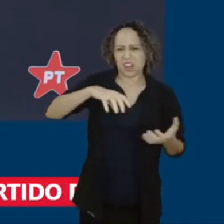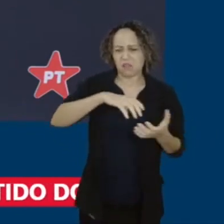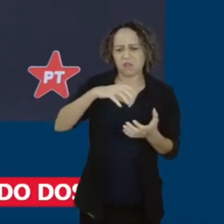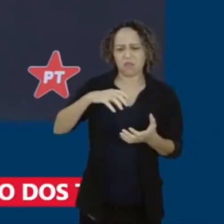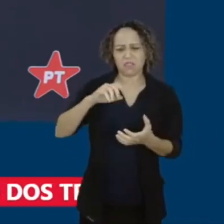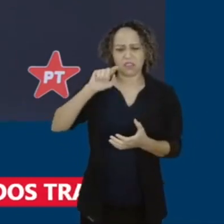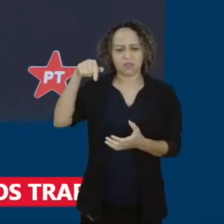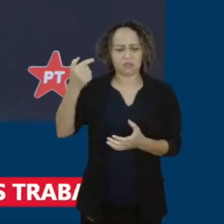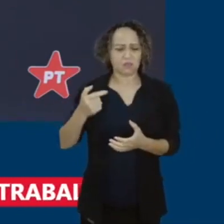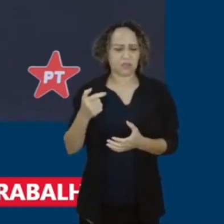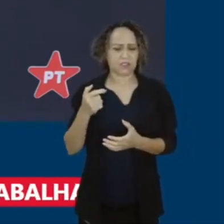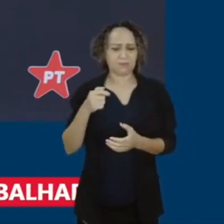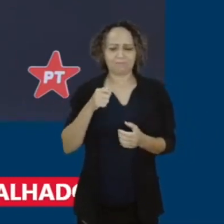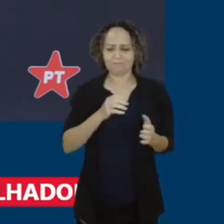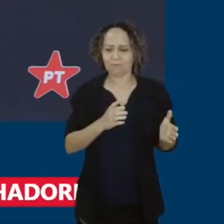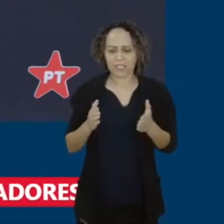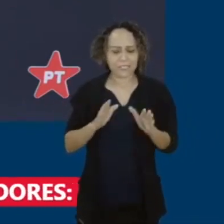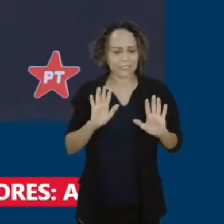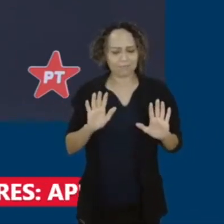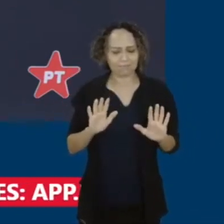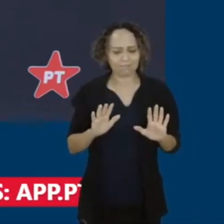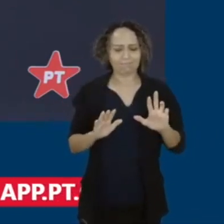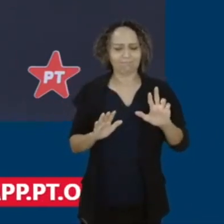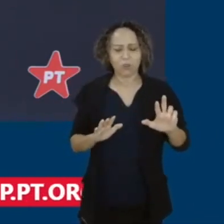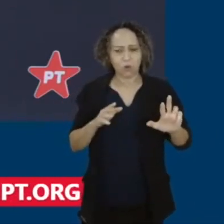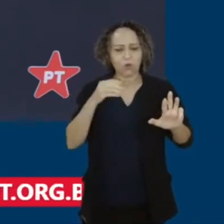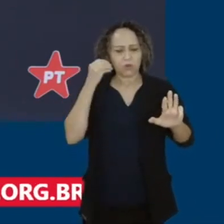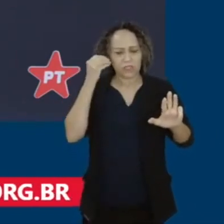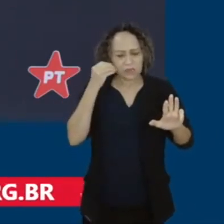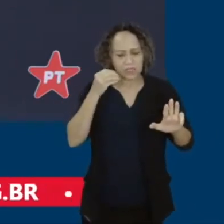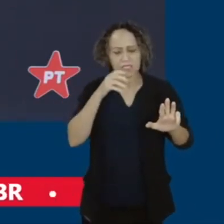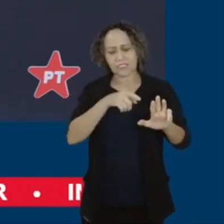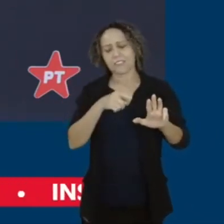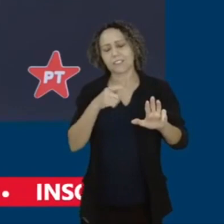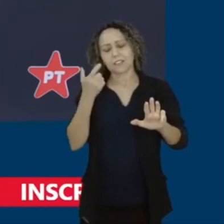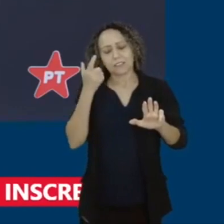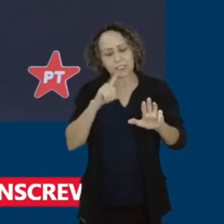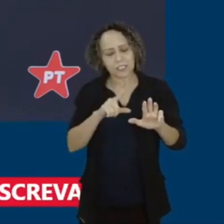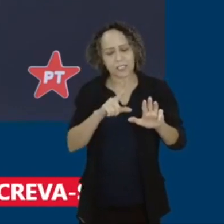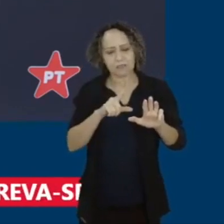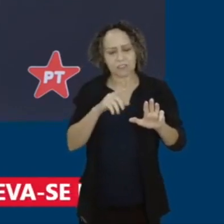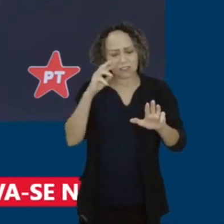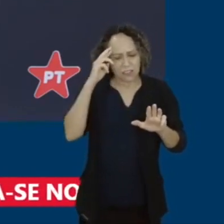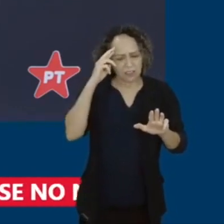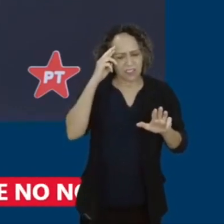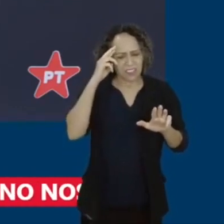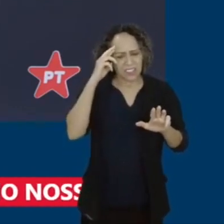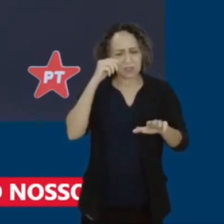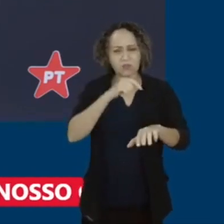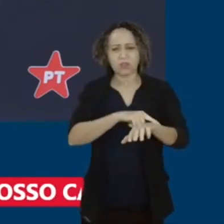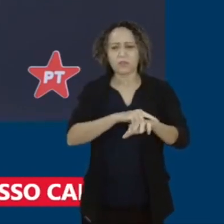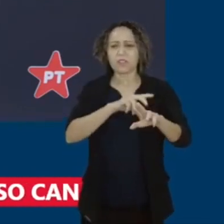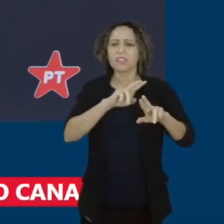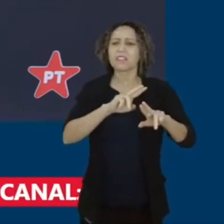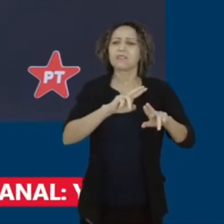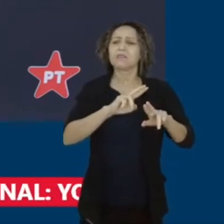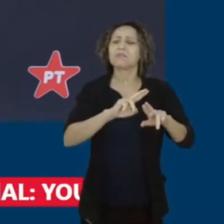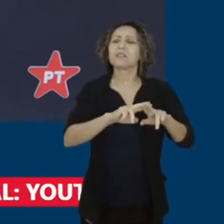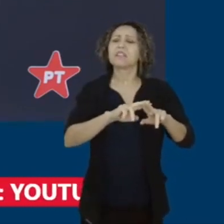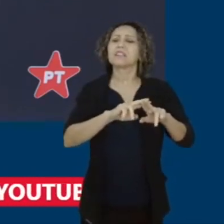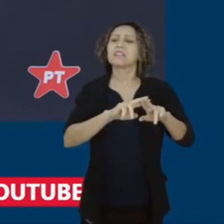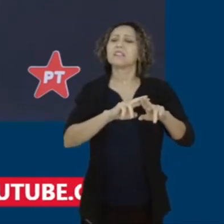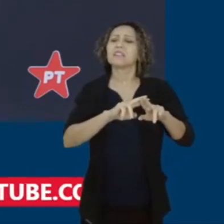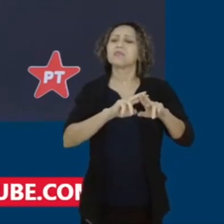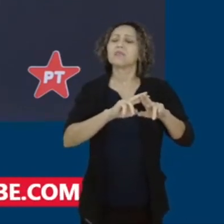adquirida, com o que ele aprendeu e refletiu na época em que esteve preso, ele será